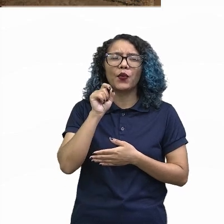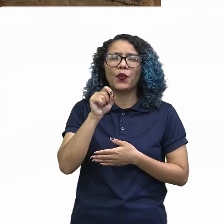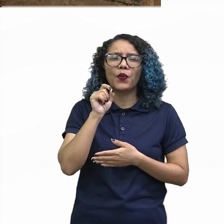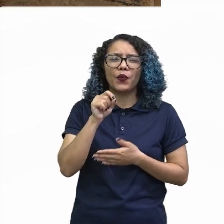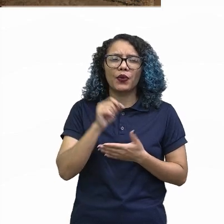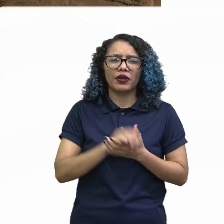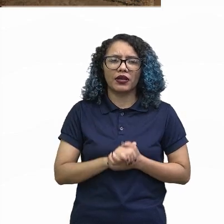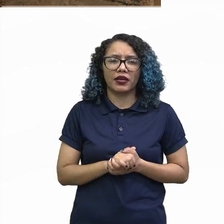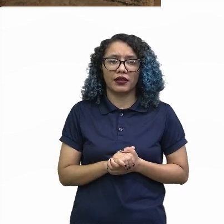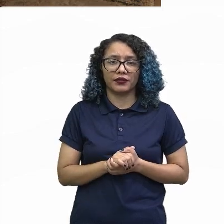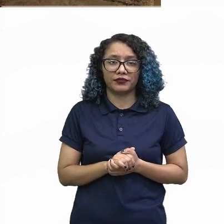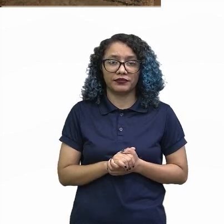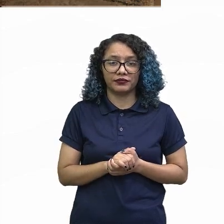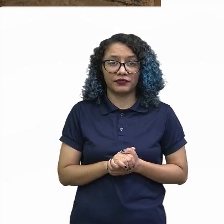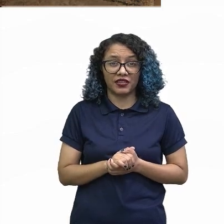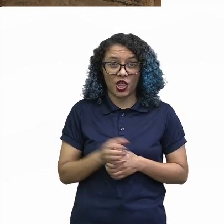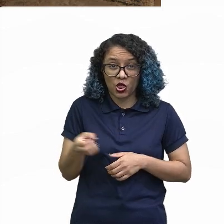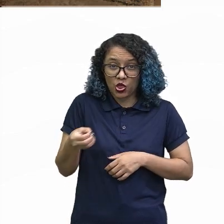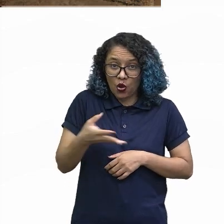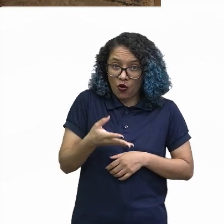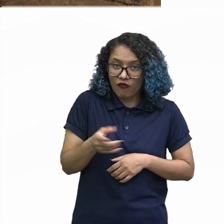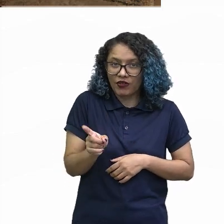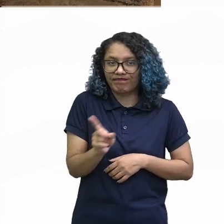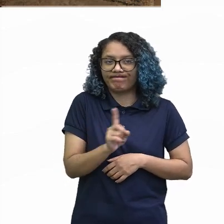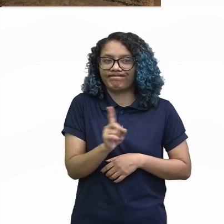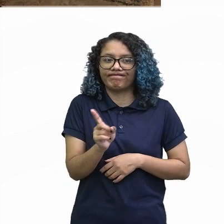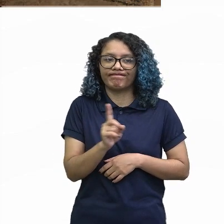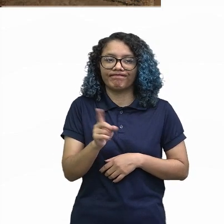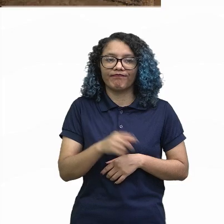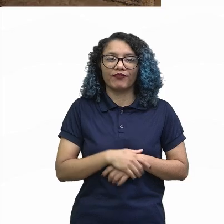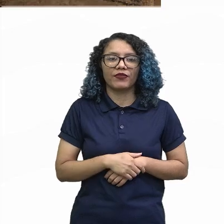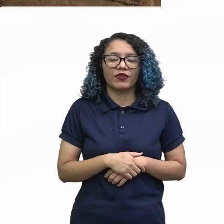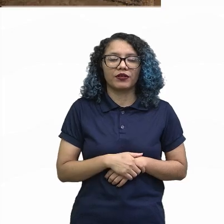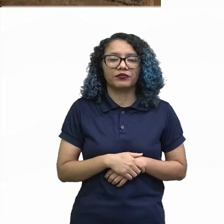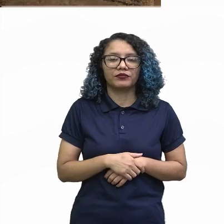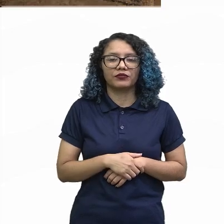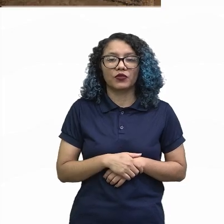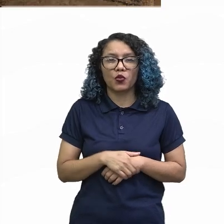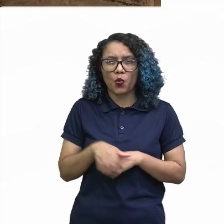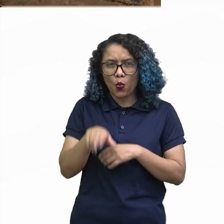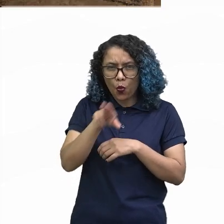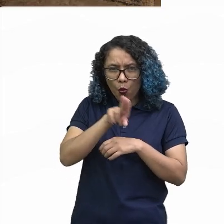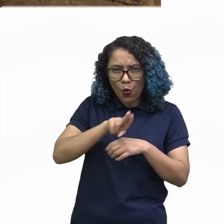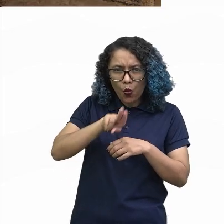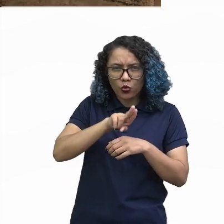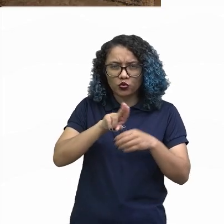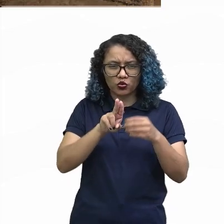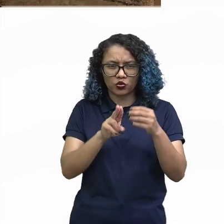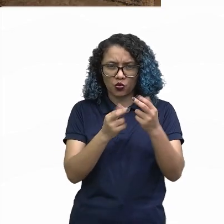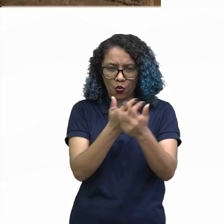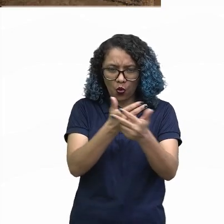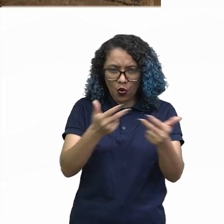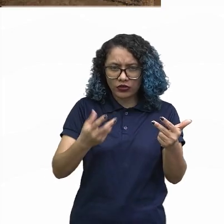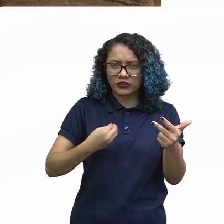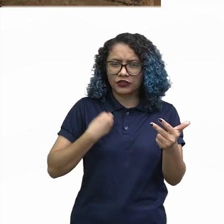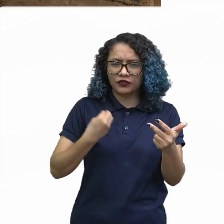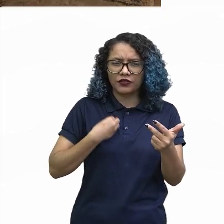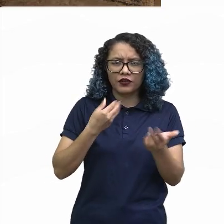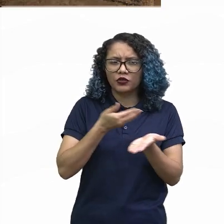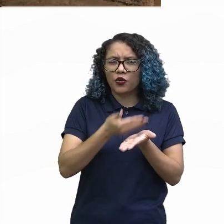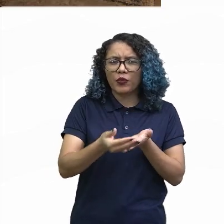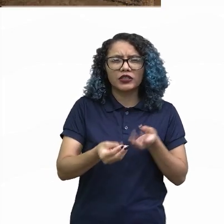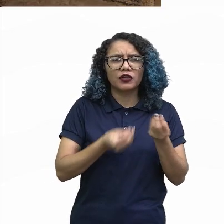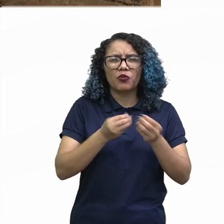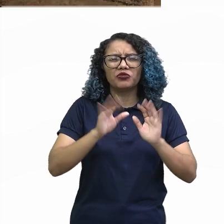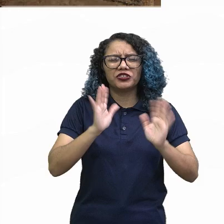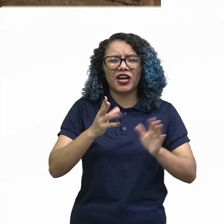tão atual assim, né? Quando a gente fala da manipulação de seres vivos, olha só, a gente inicia ali, ó, há